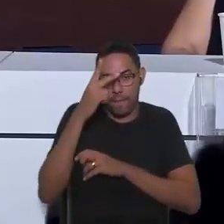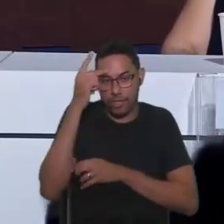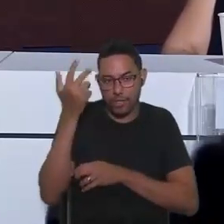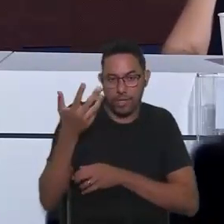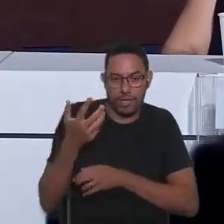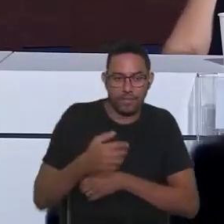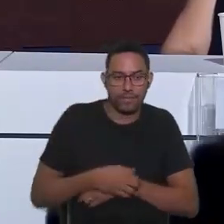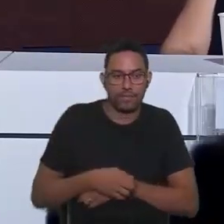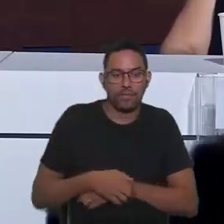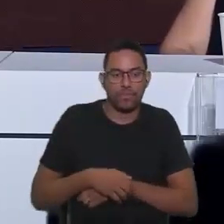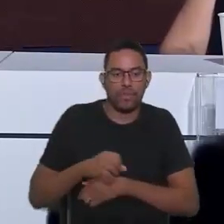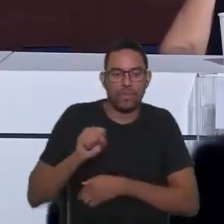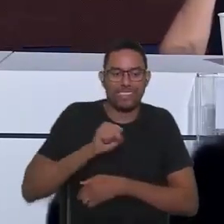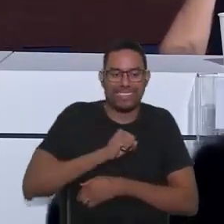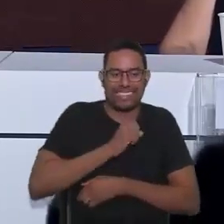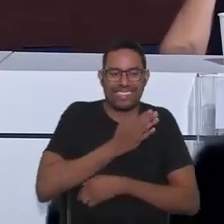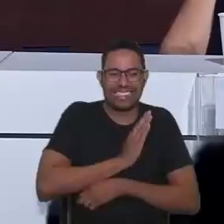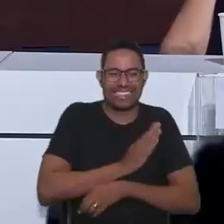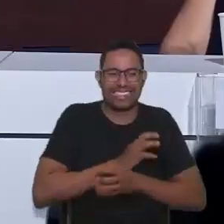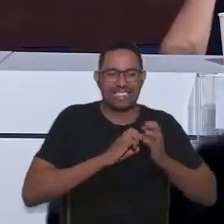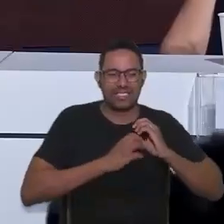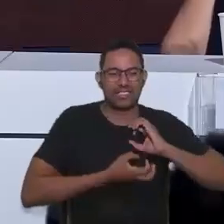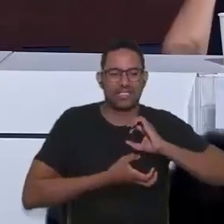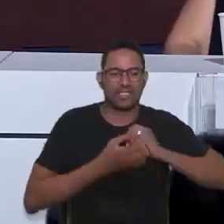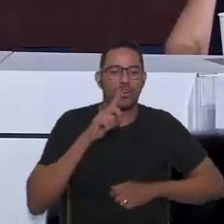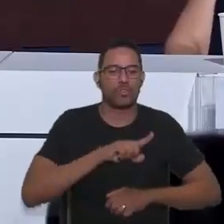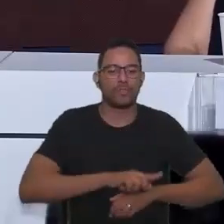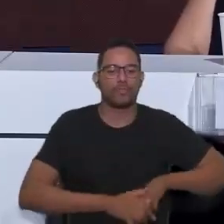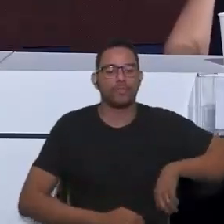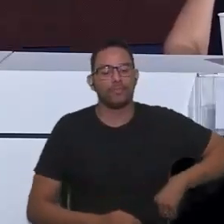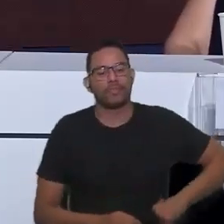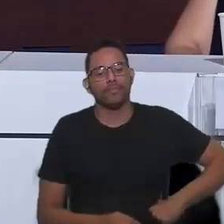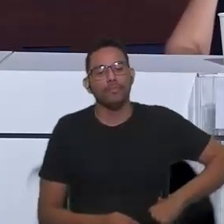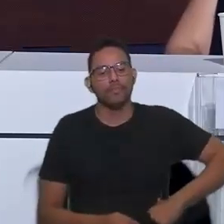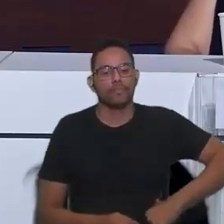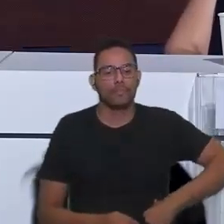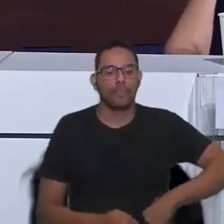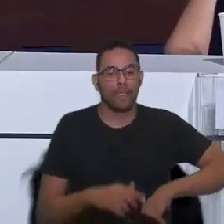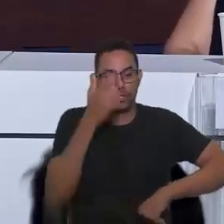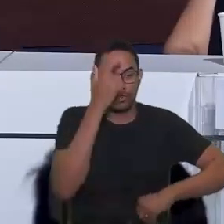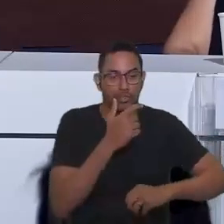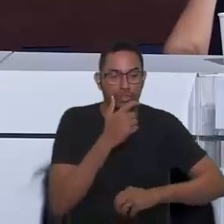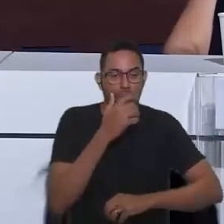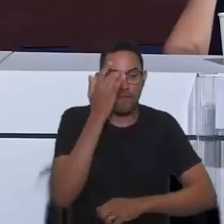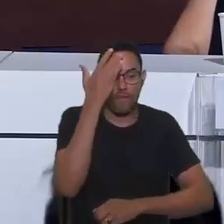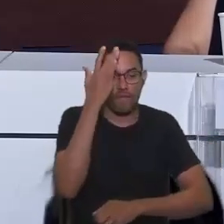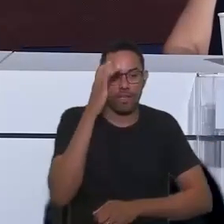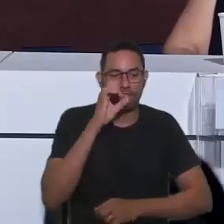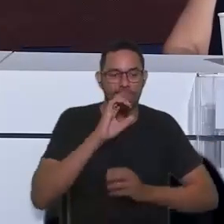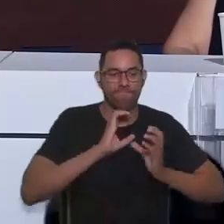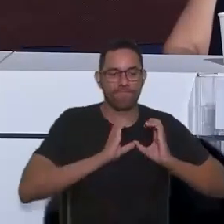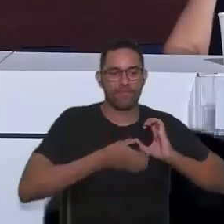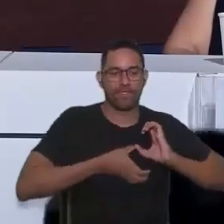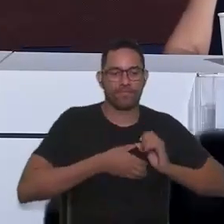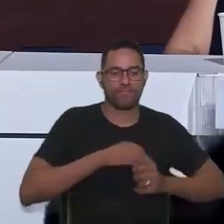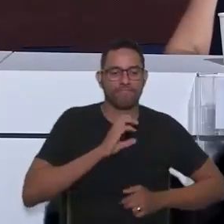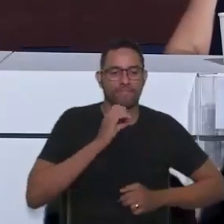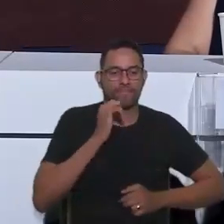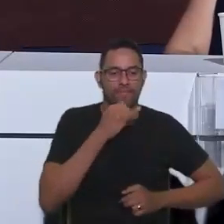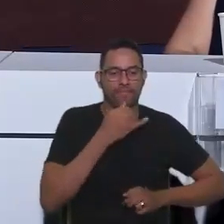quiser machucar meu coração, ela consegue. E eu sou muito fácil de machucar.